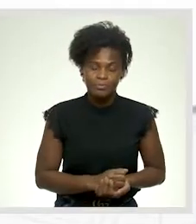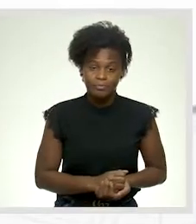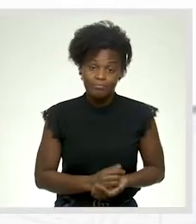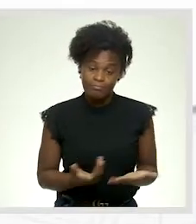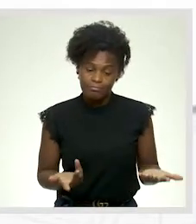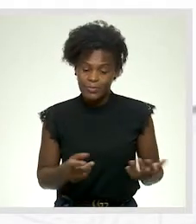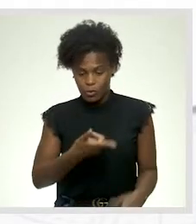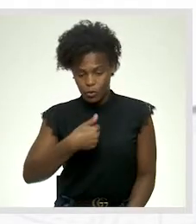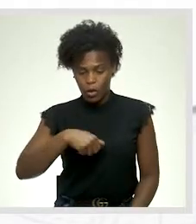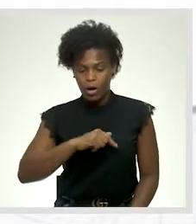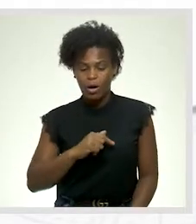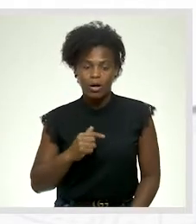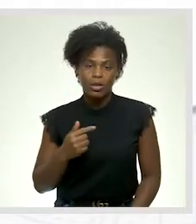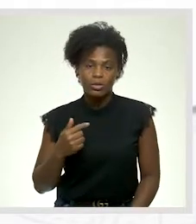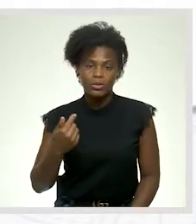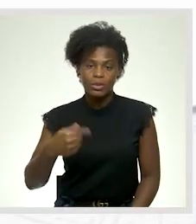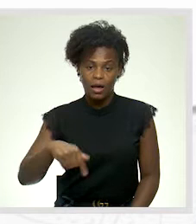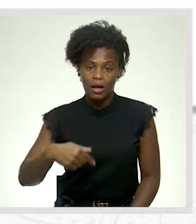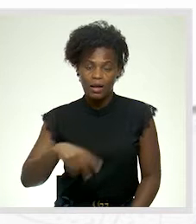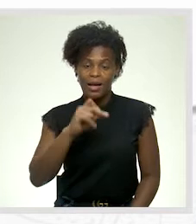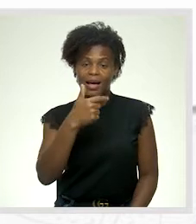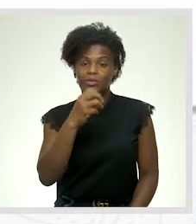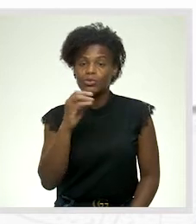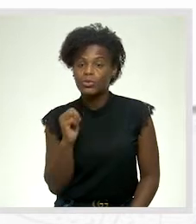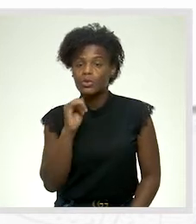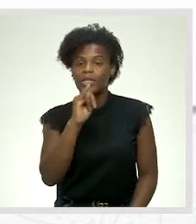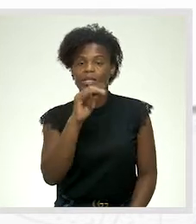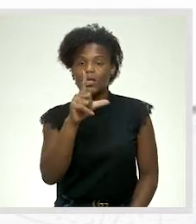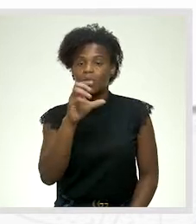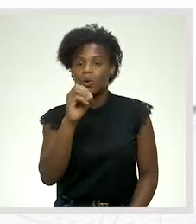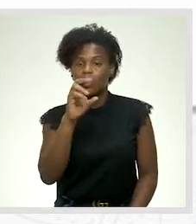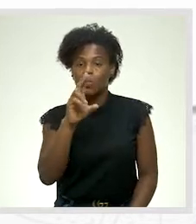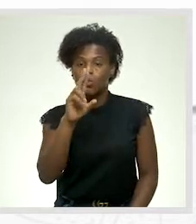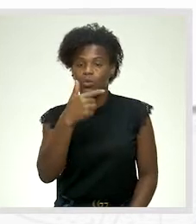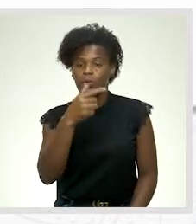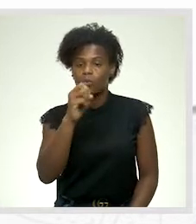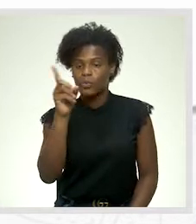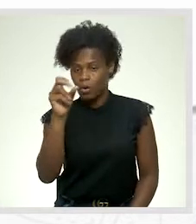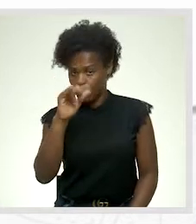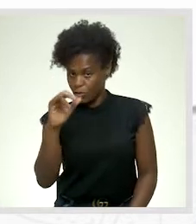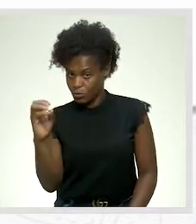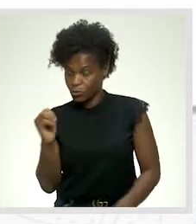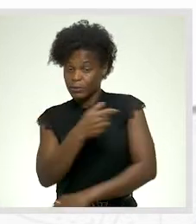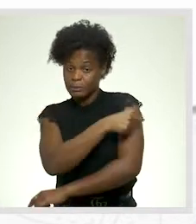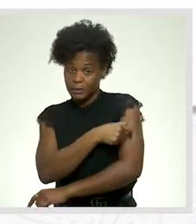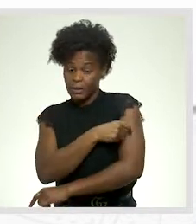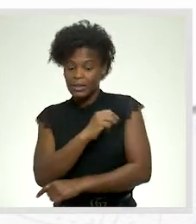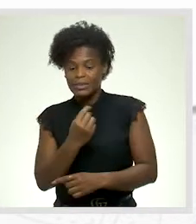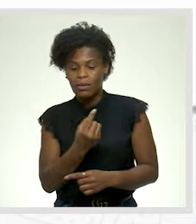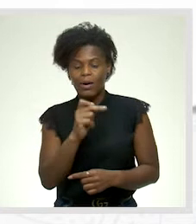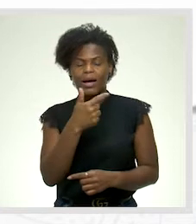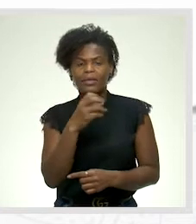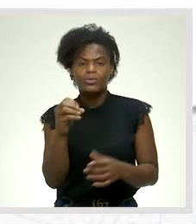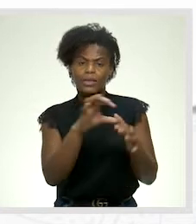Portanto, nós temos que atos e locutórios assertivos ou representativos são atos que têm uma